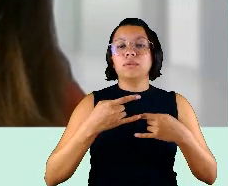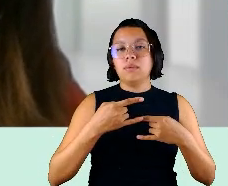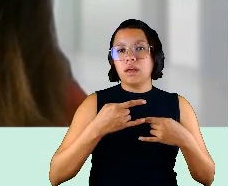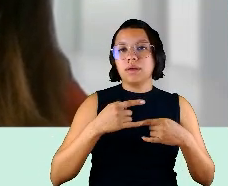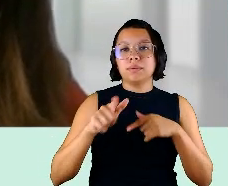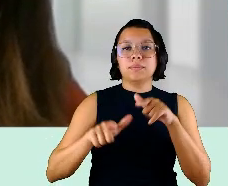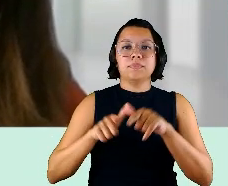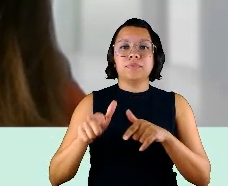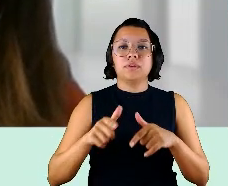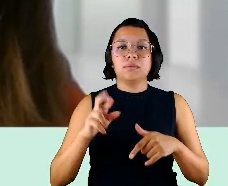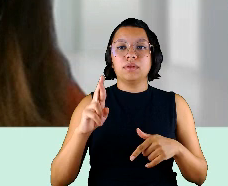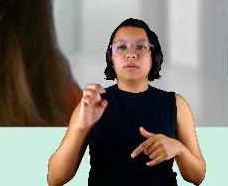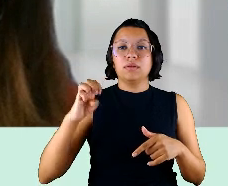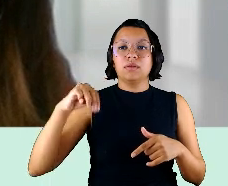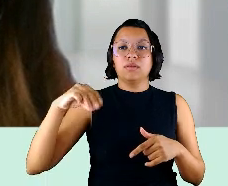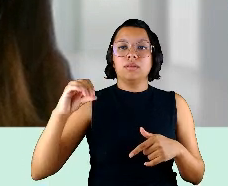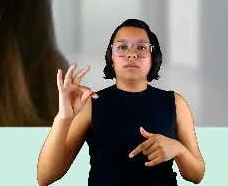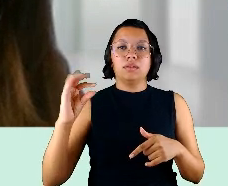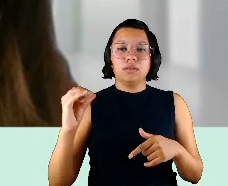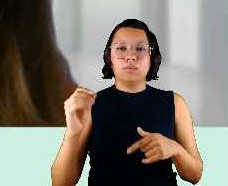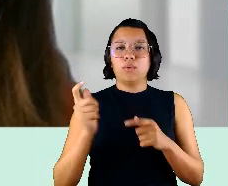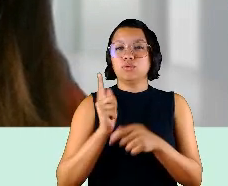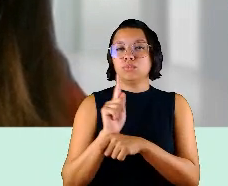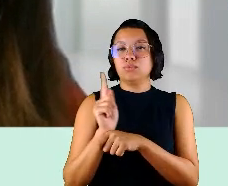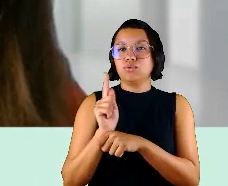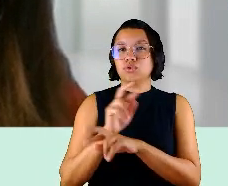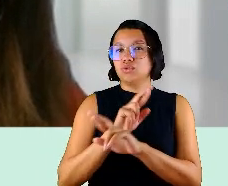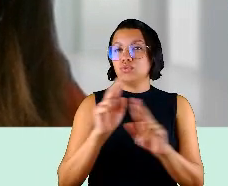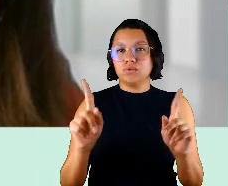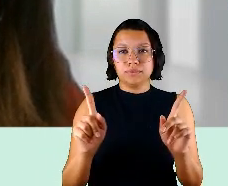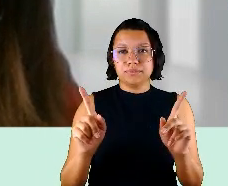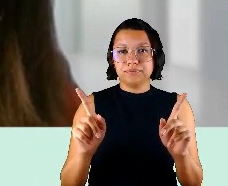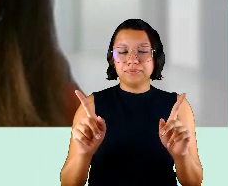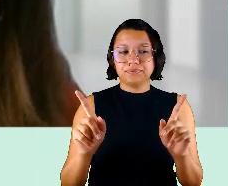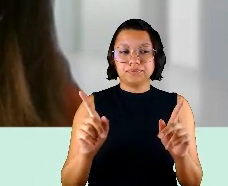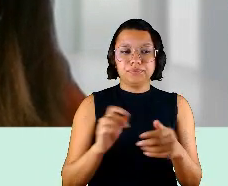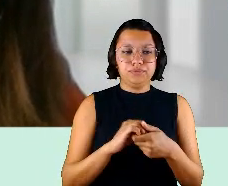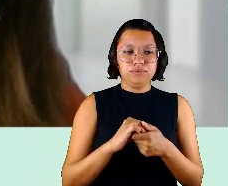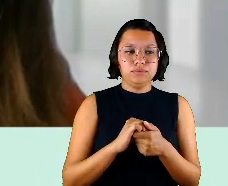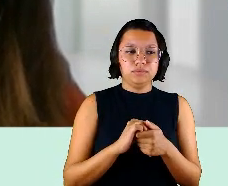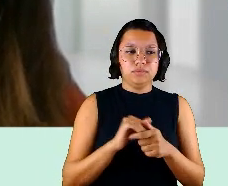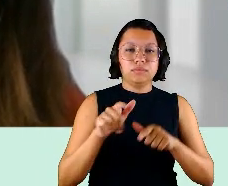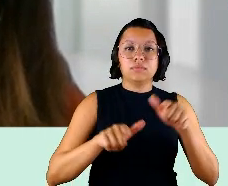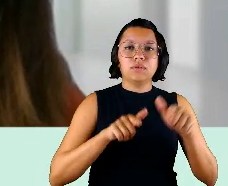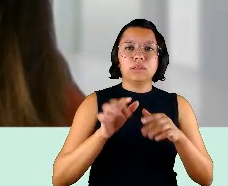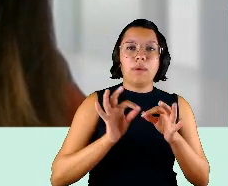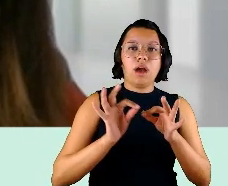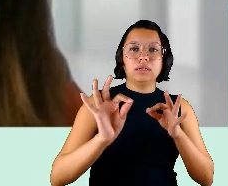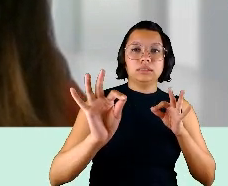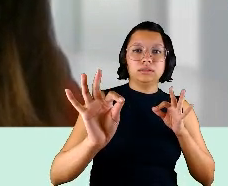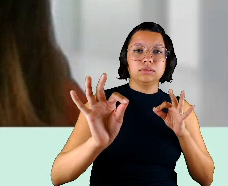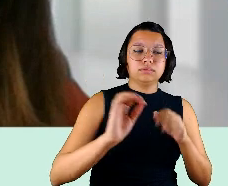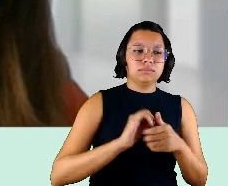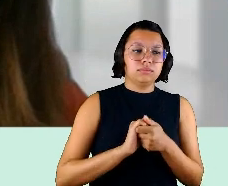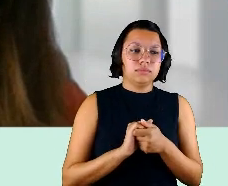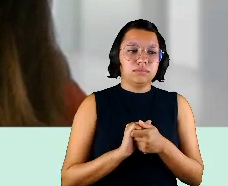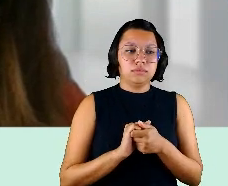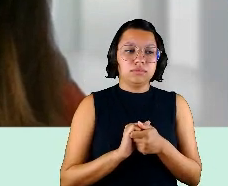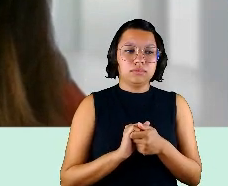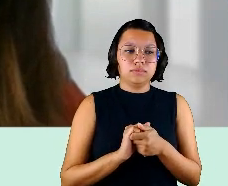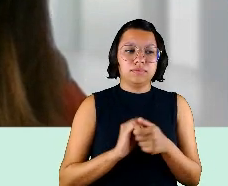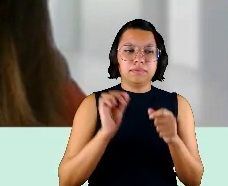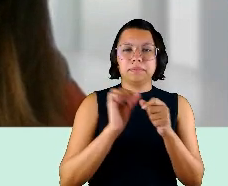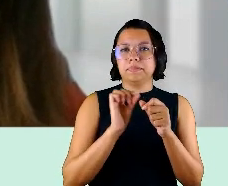trabalho remoto por gestão diferenciada e trabalho à distância. E fez